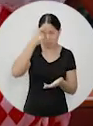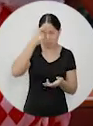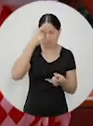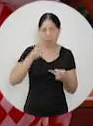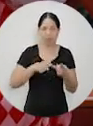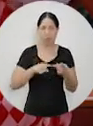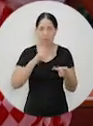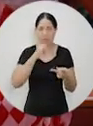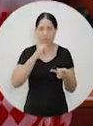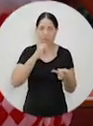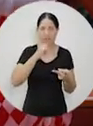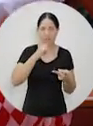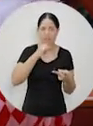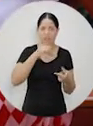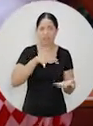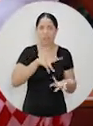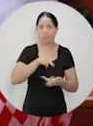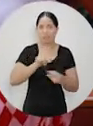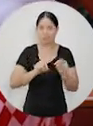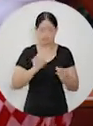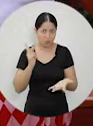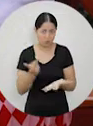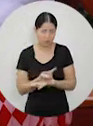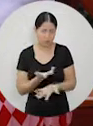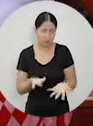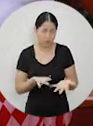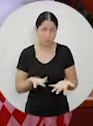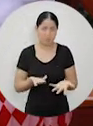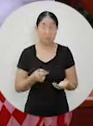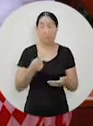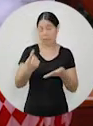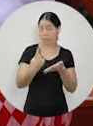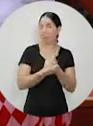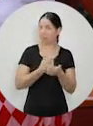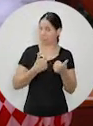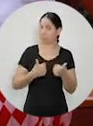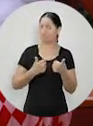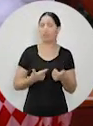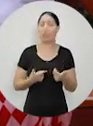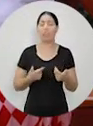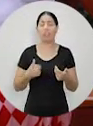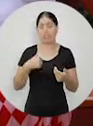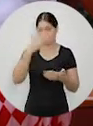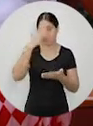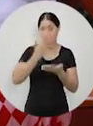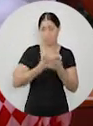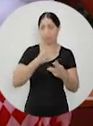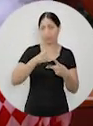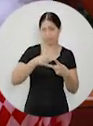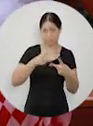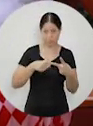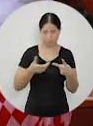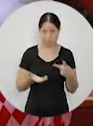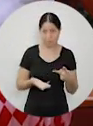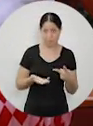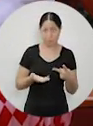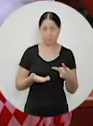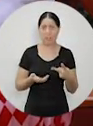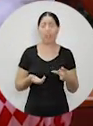ou infelizmente é uma tendência que o mundo está passando? Essa é uma boa pergunta. Eu creio